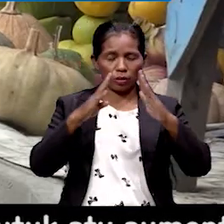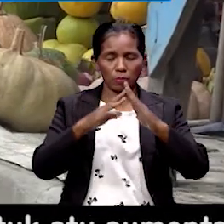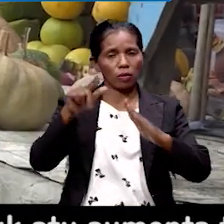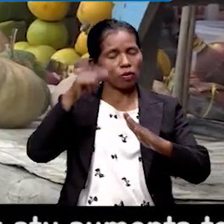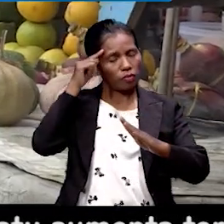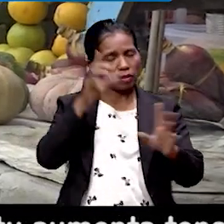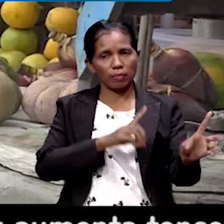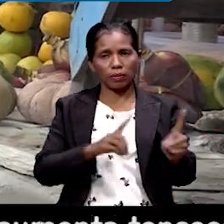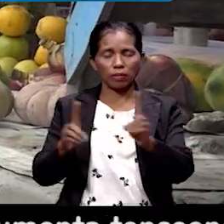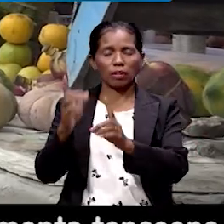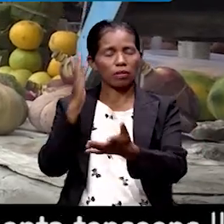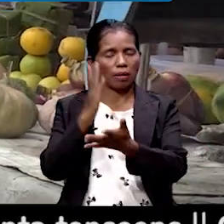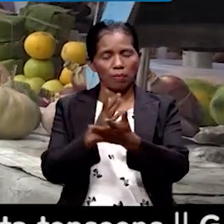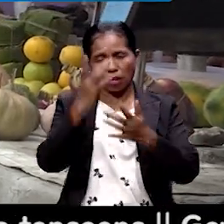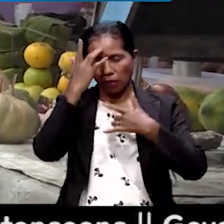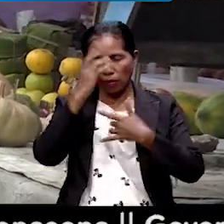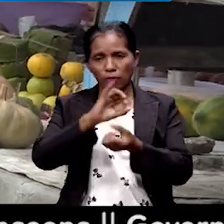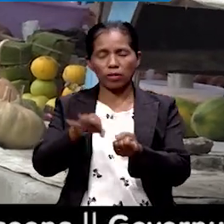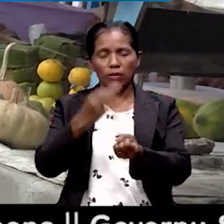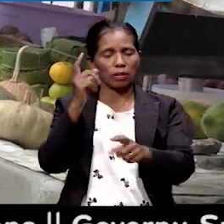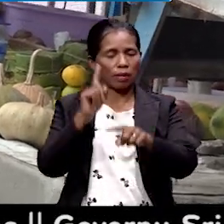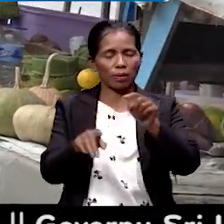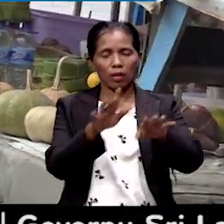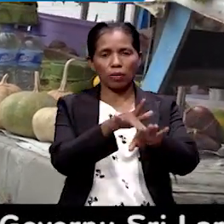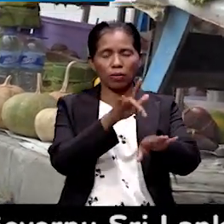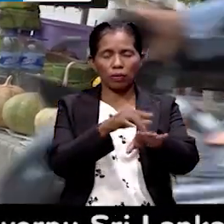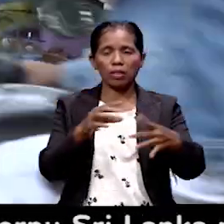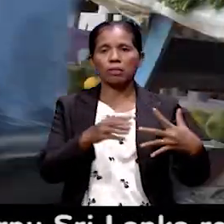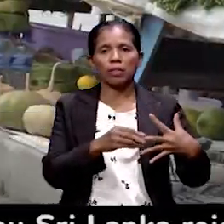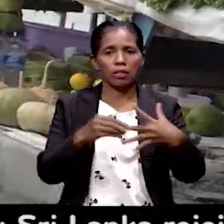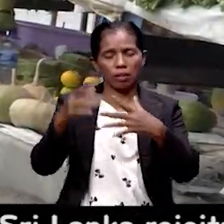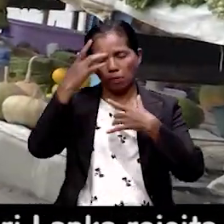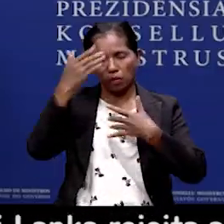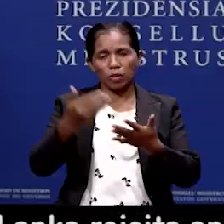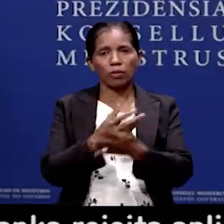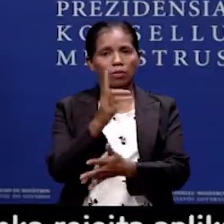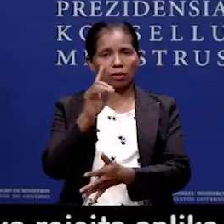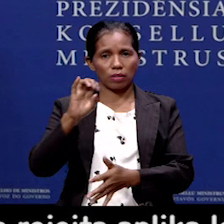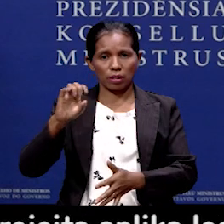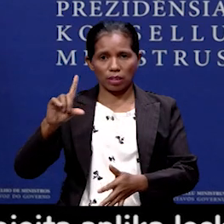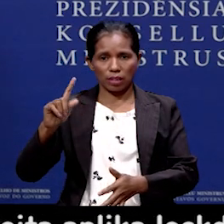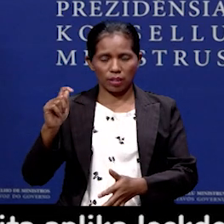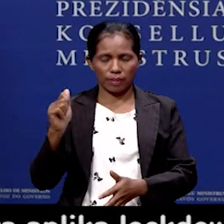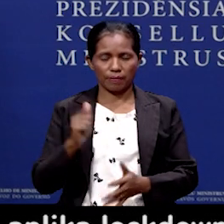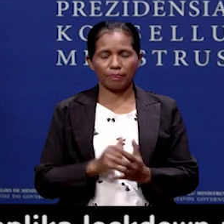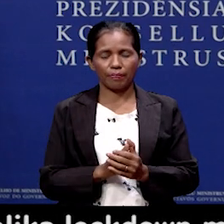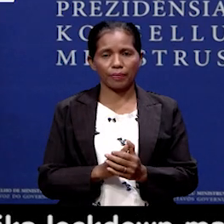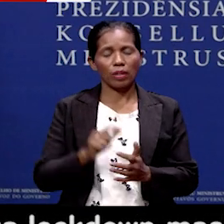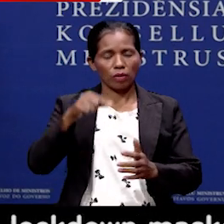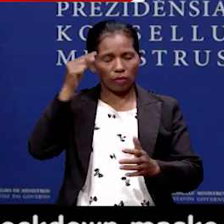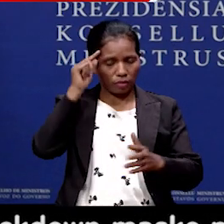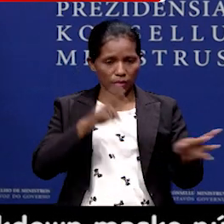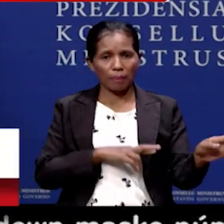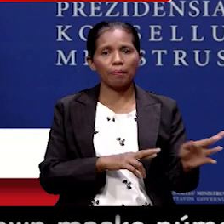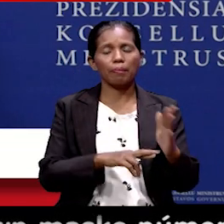receber notificações de vídeos. Obrigada. Obrigada. O governo hoje aprova o confinamento obrigatório